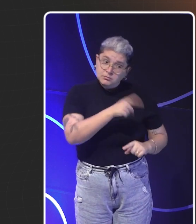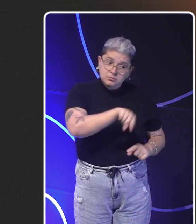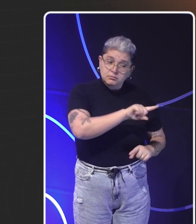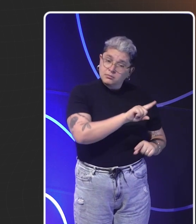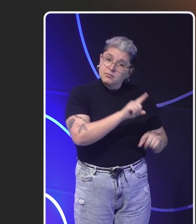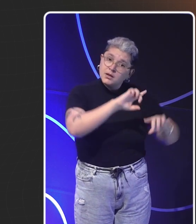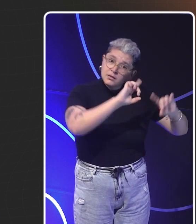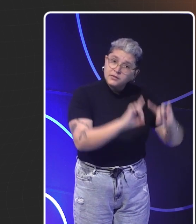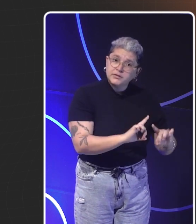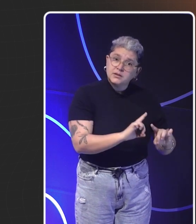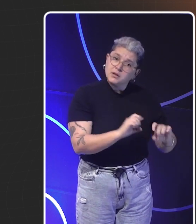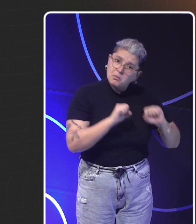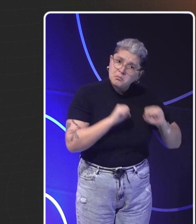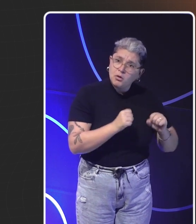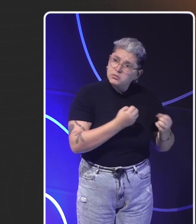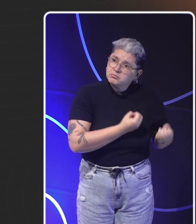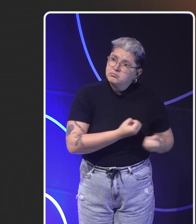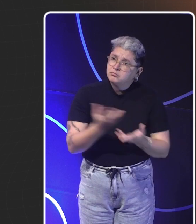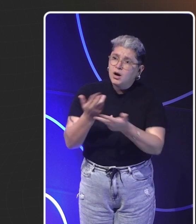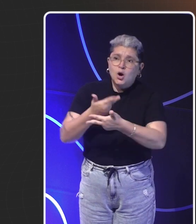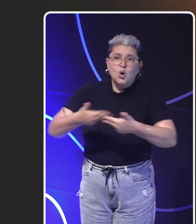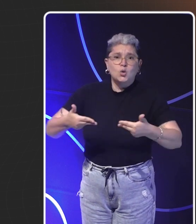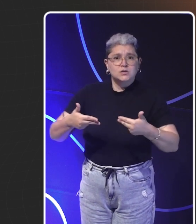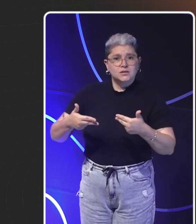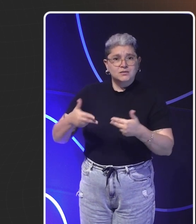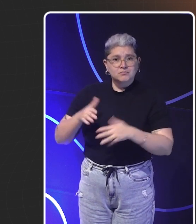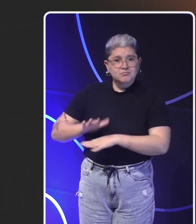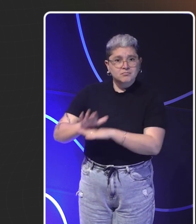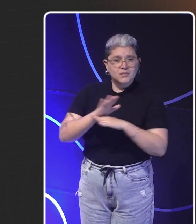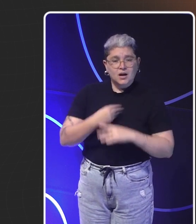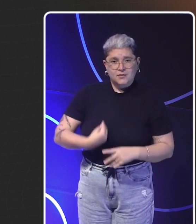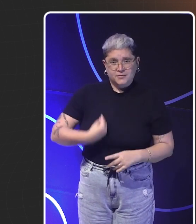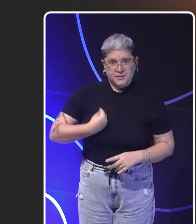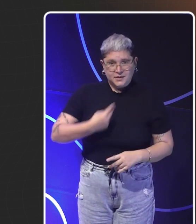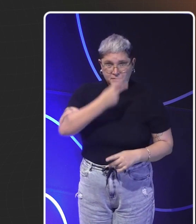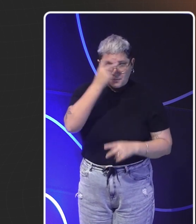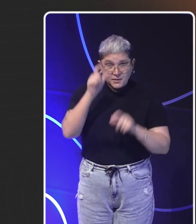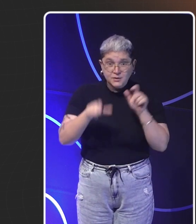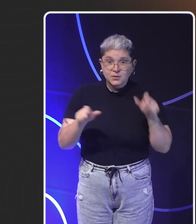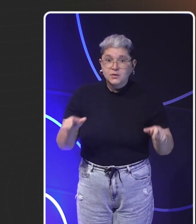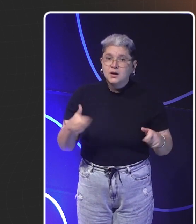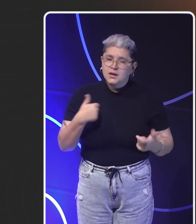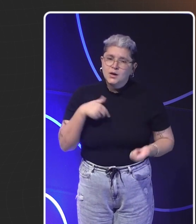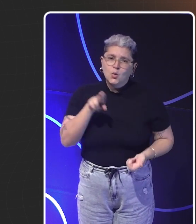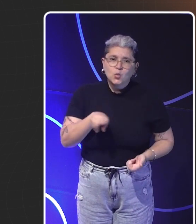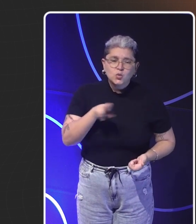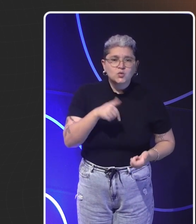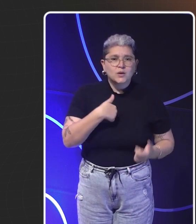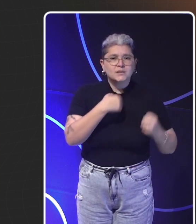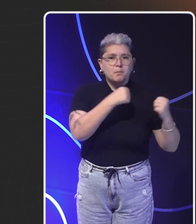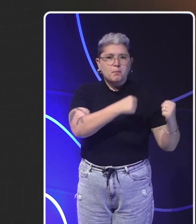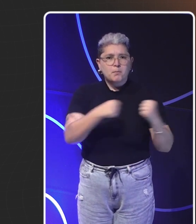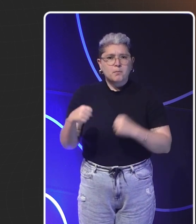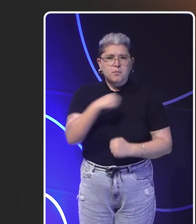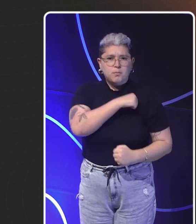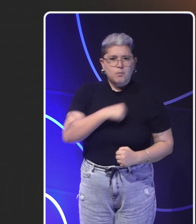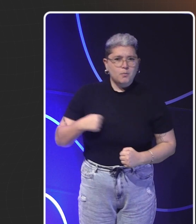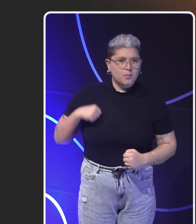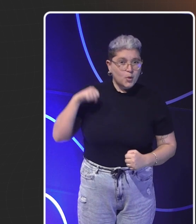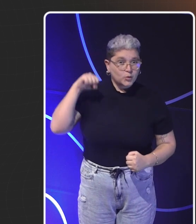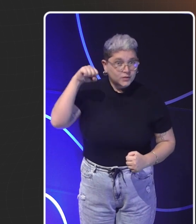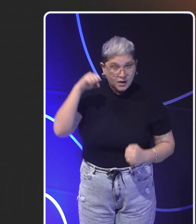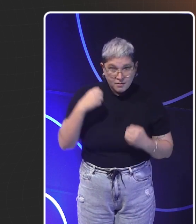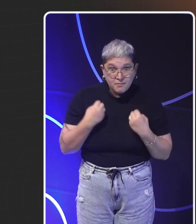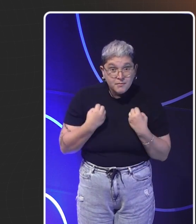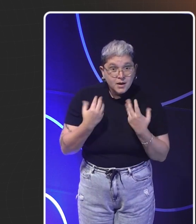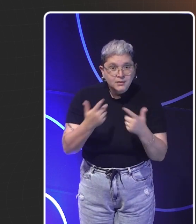acrescentar na vida das pessoas. E eu uso esse superpoder justamente para alegrar e dar